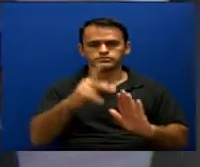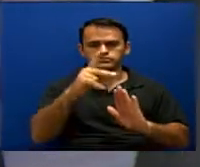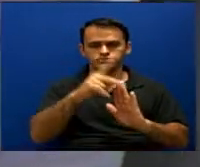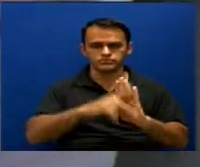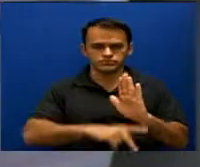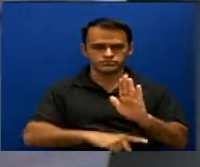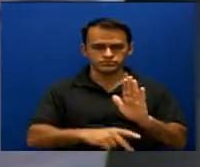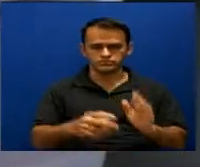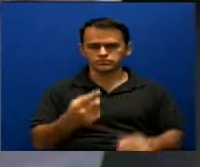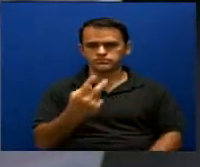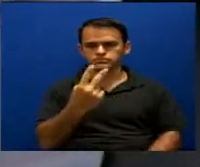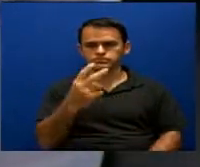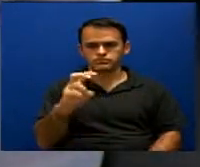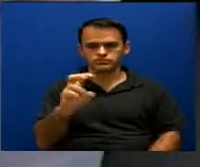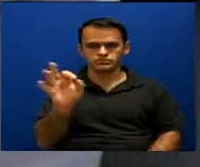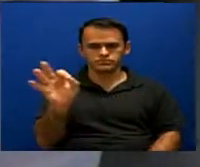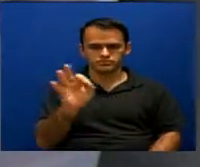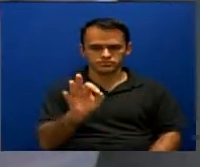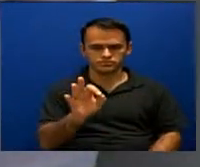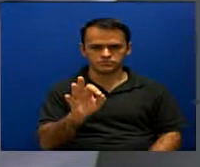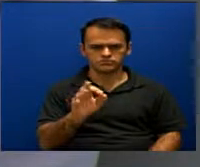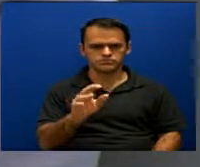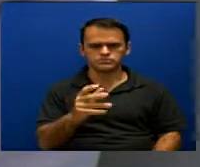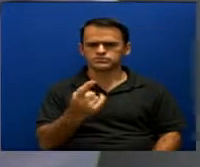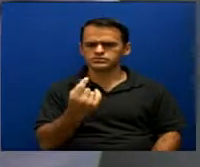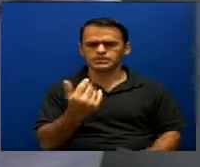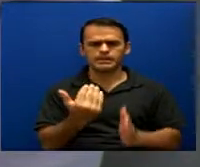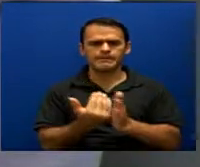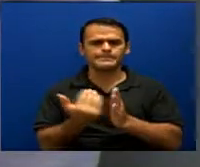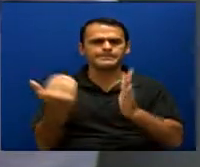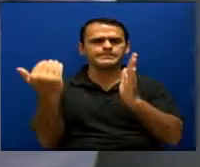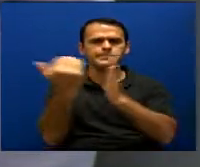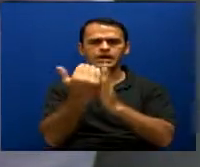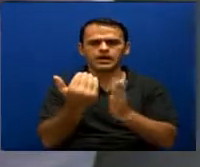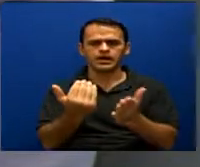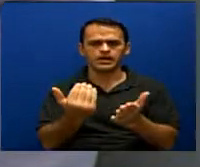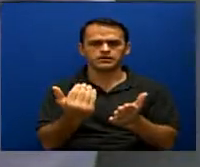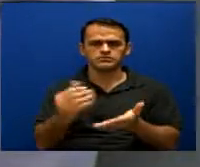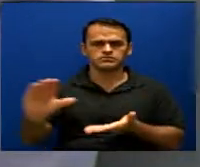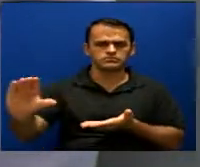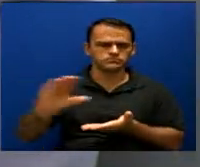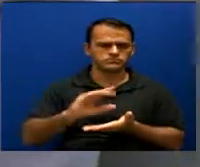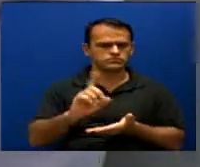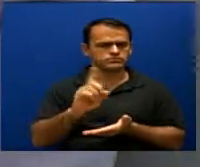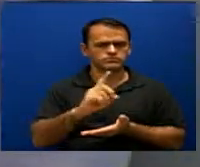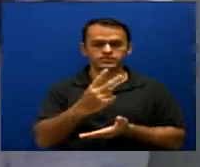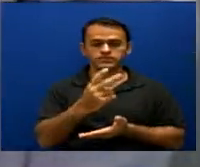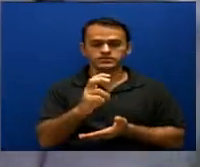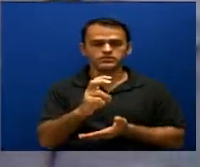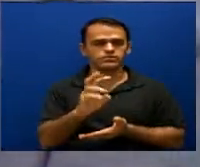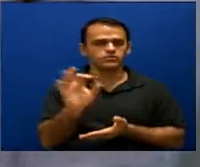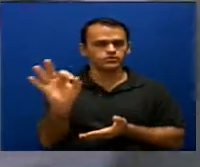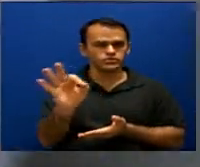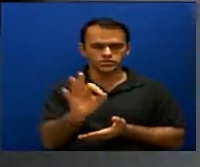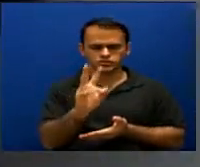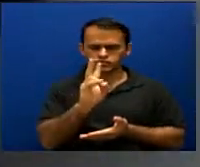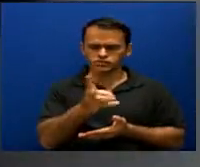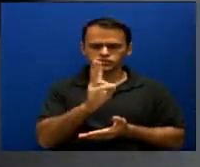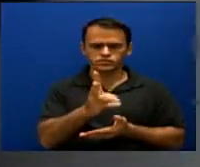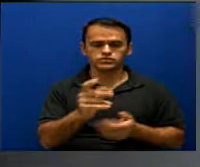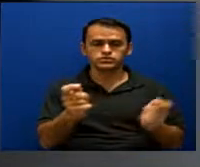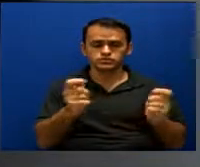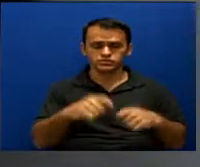este mesmo valor, sem alterar valores, sem falar de dinheiro... com esse mesmo valor que está no